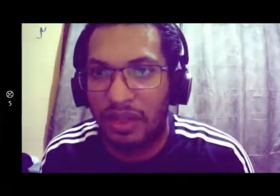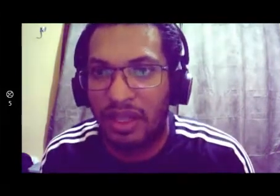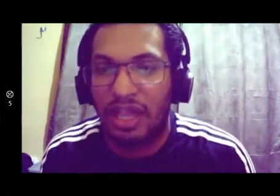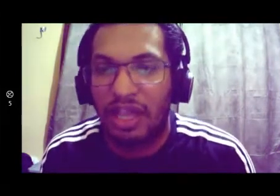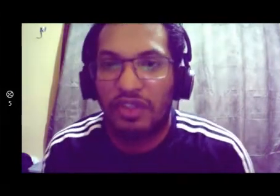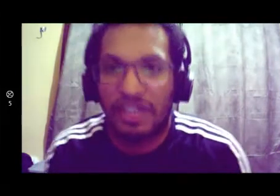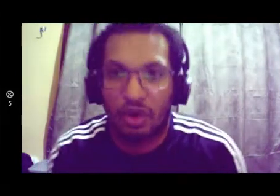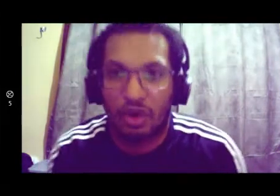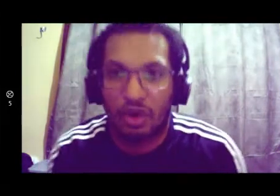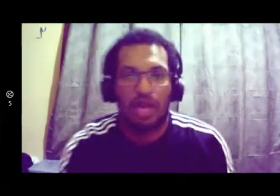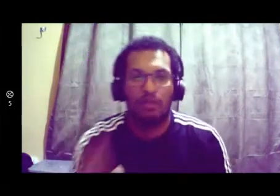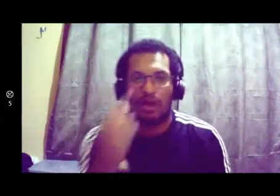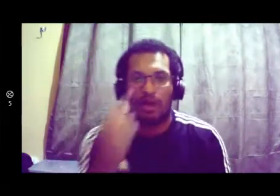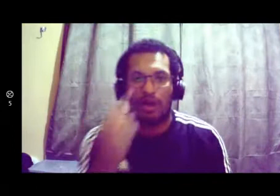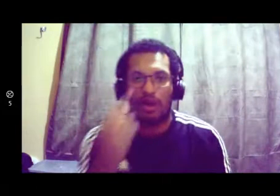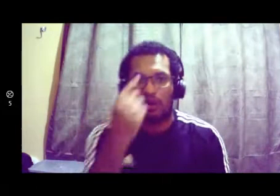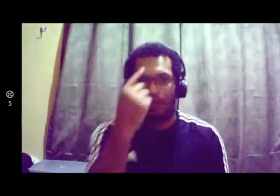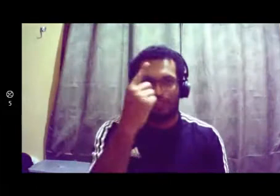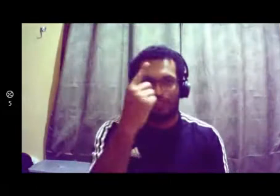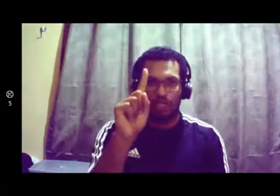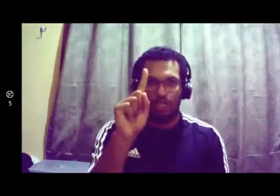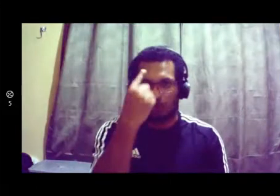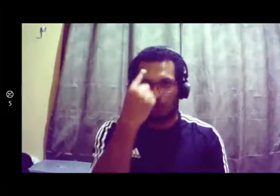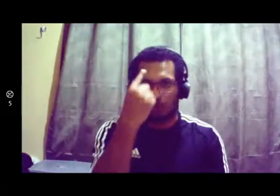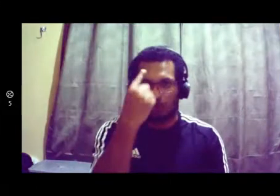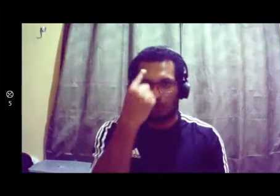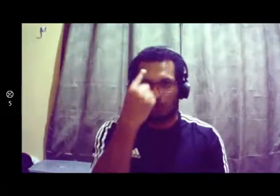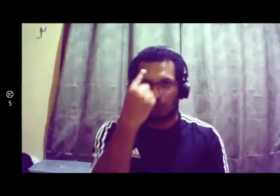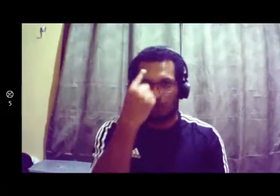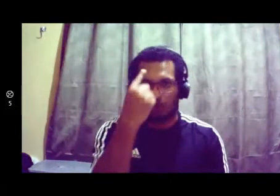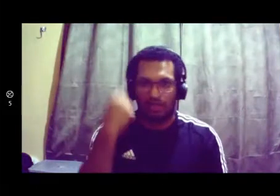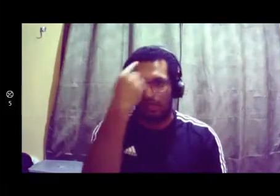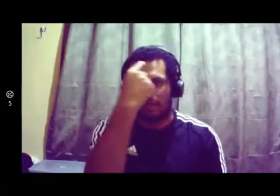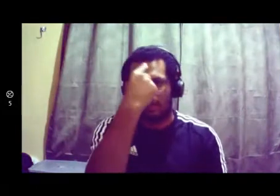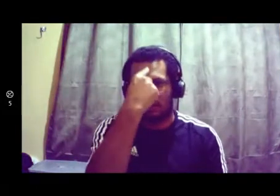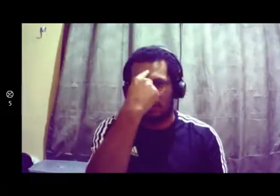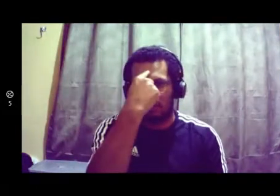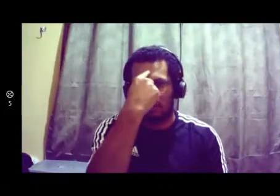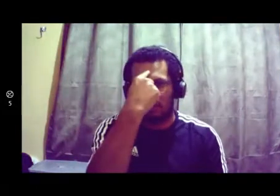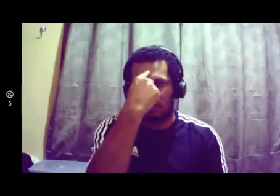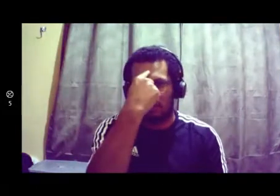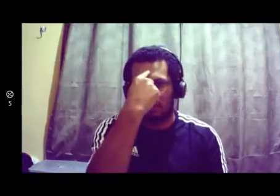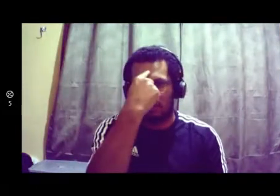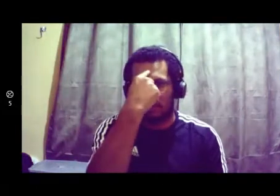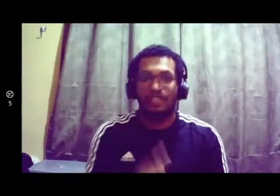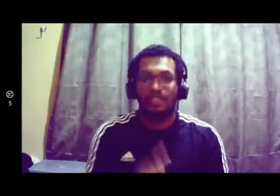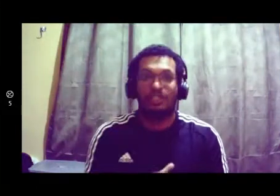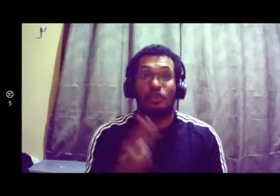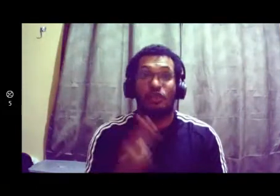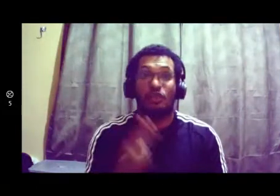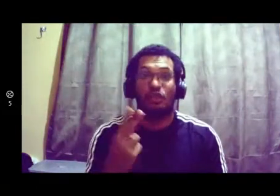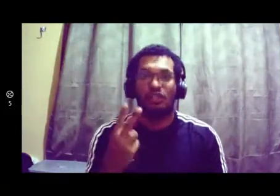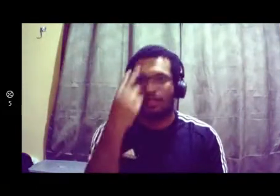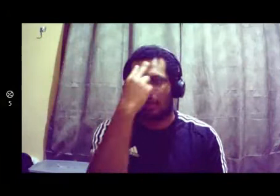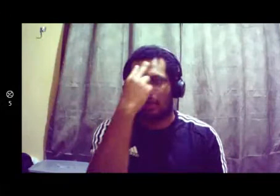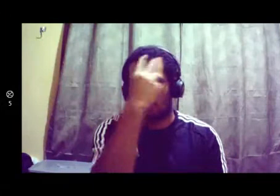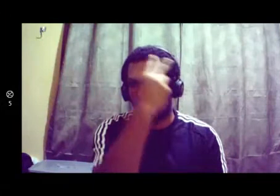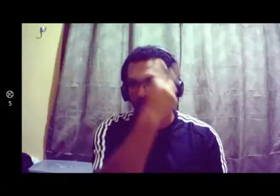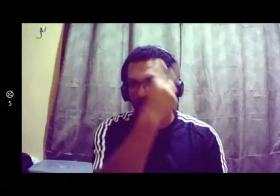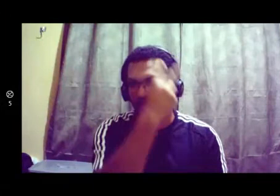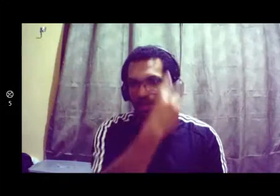1 hora. Você coloca 1 hora para fazer com um dedinho só. Então, 1 hora. Você faz assim, 1 hora. Se você fala